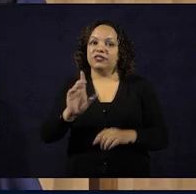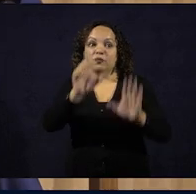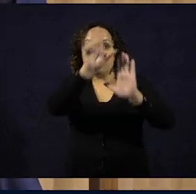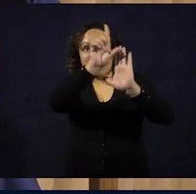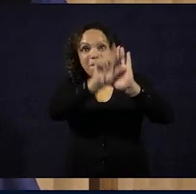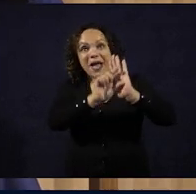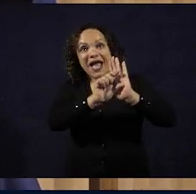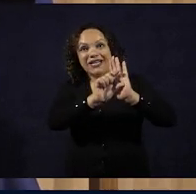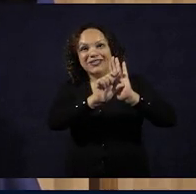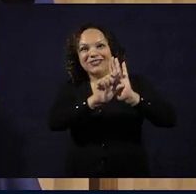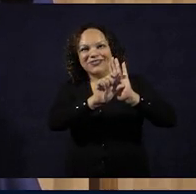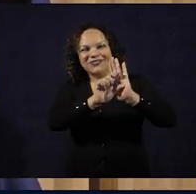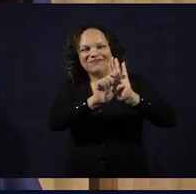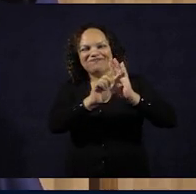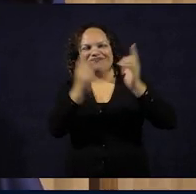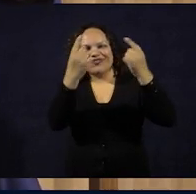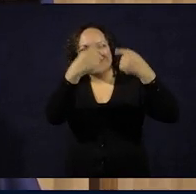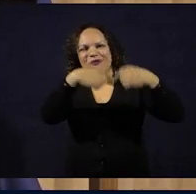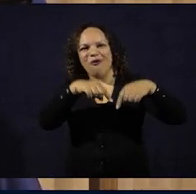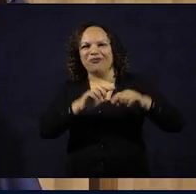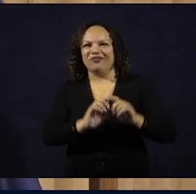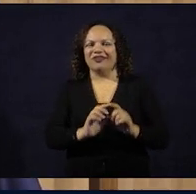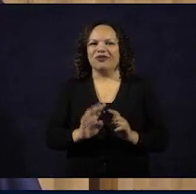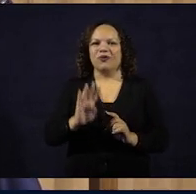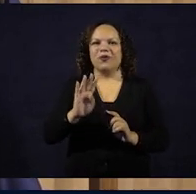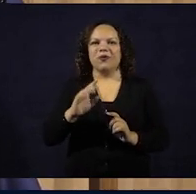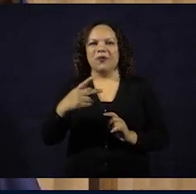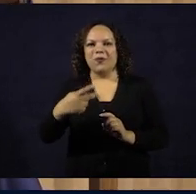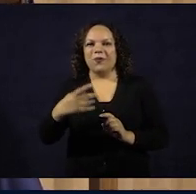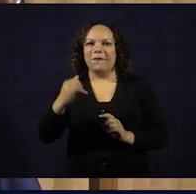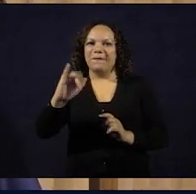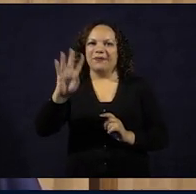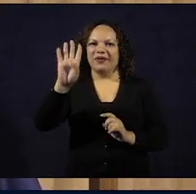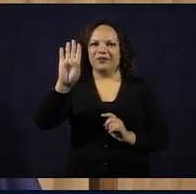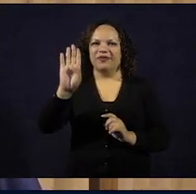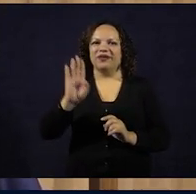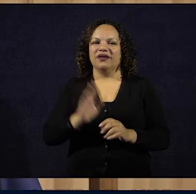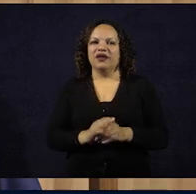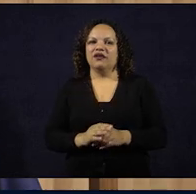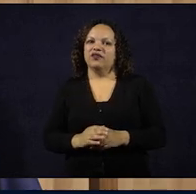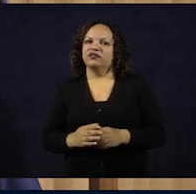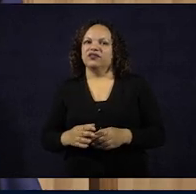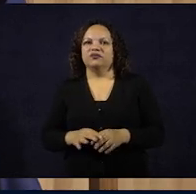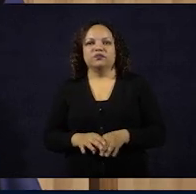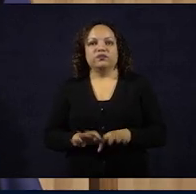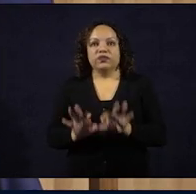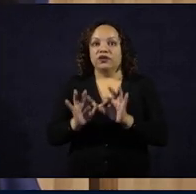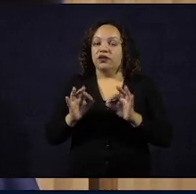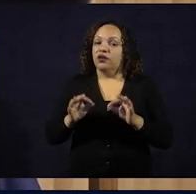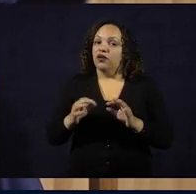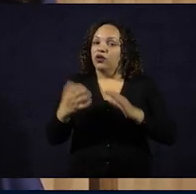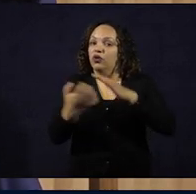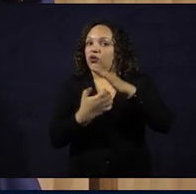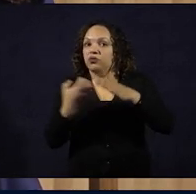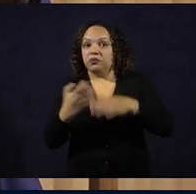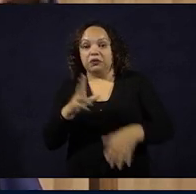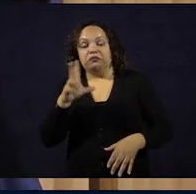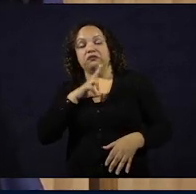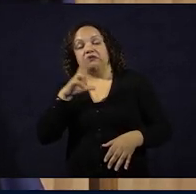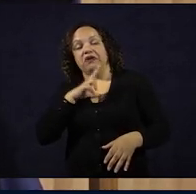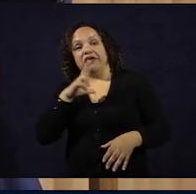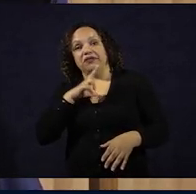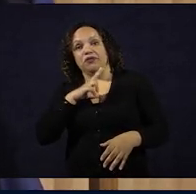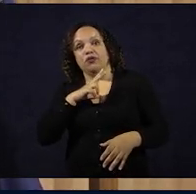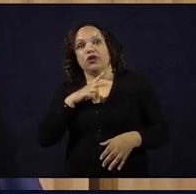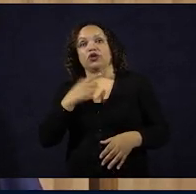investimento louvado contra o PIB vai ser basicamente o que tá o investimento privado ou seja o nosso investimento